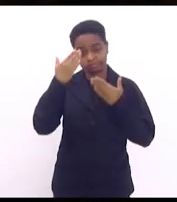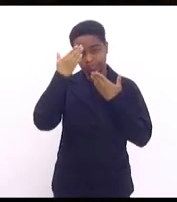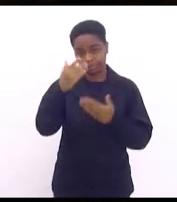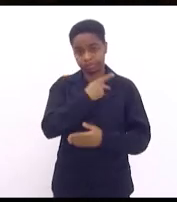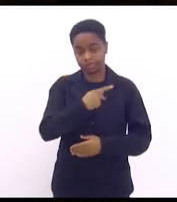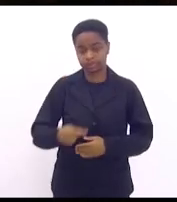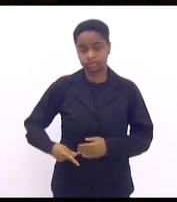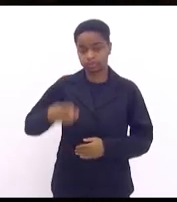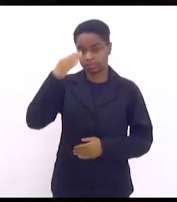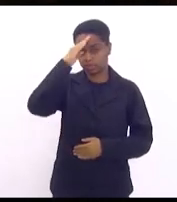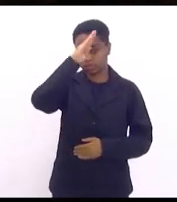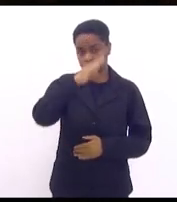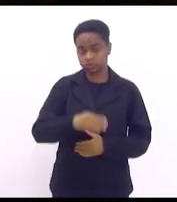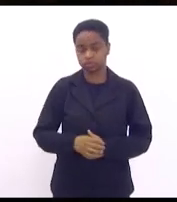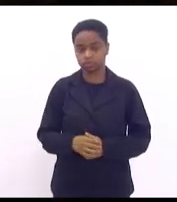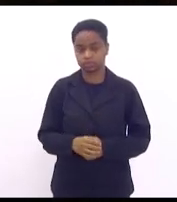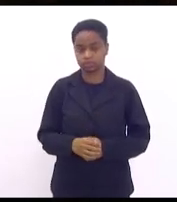Bolsonaro.